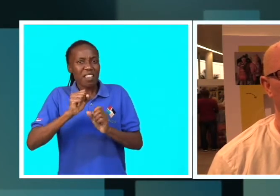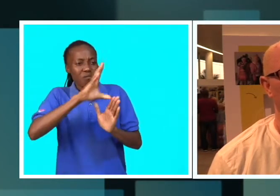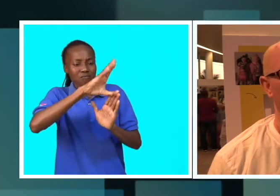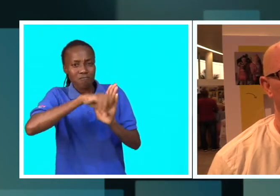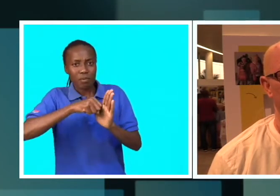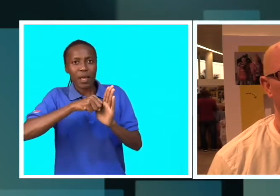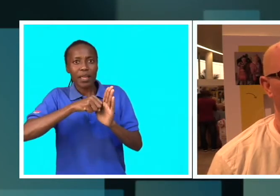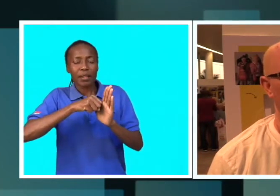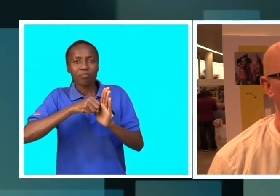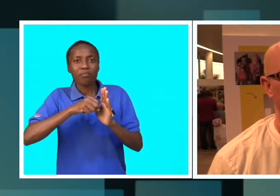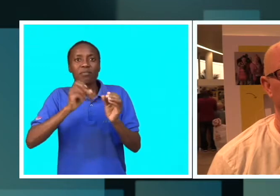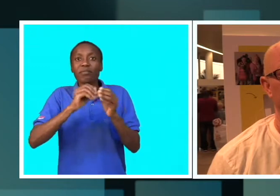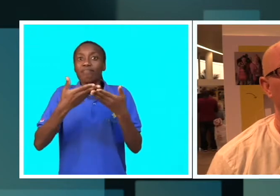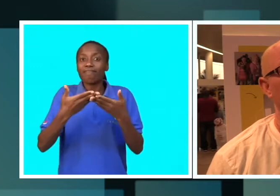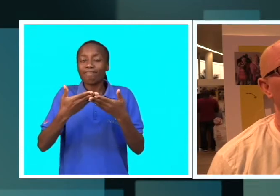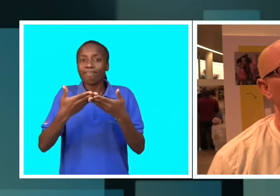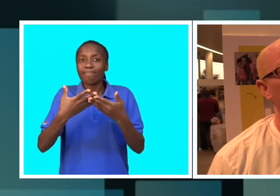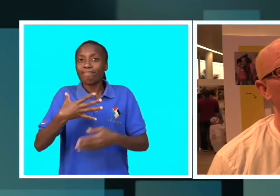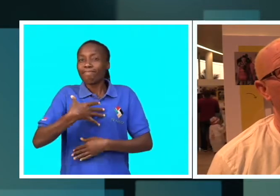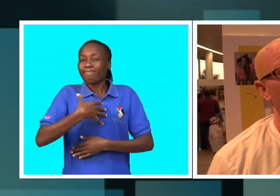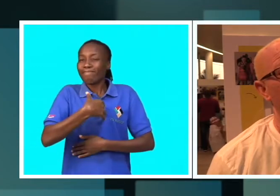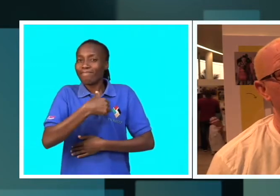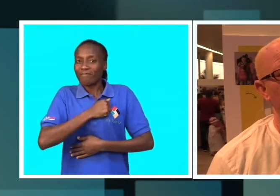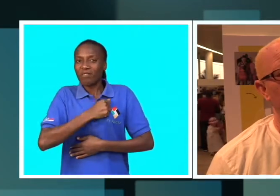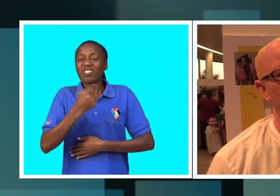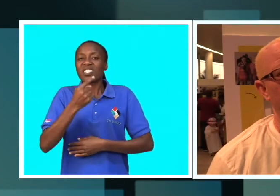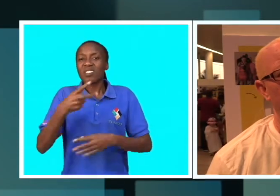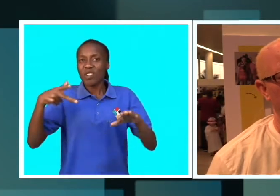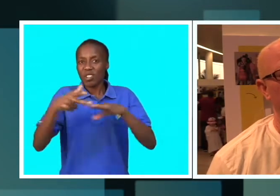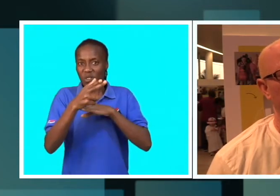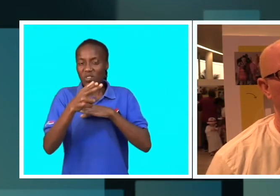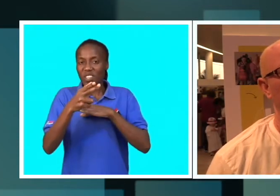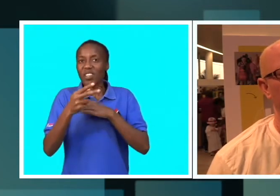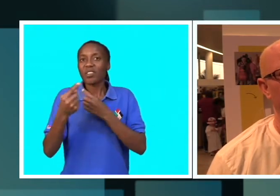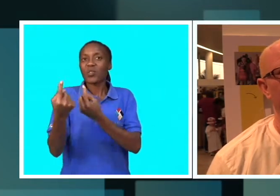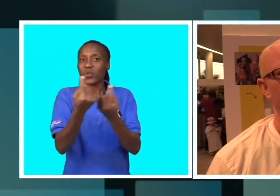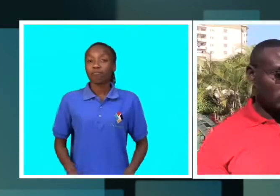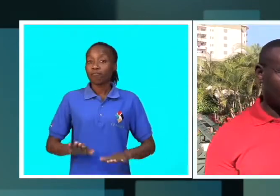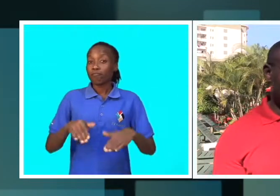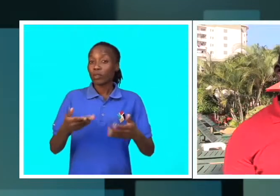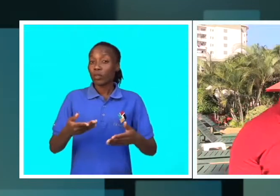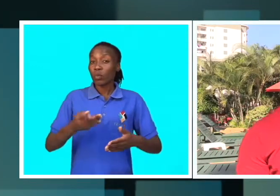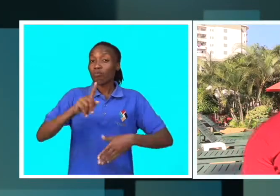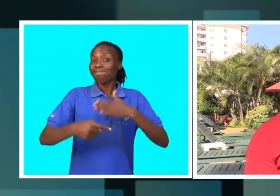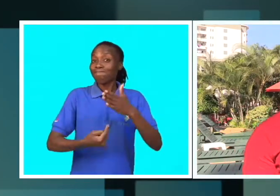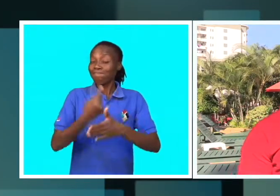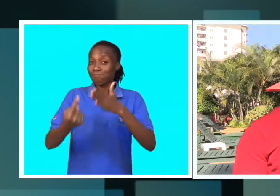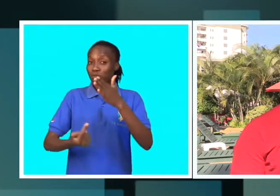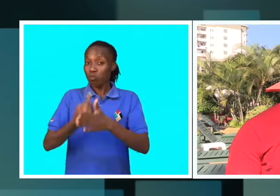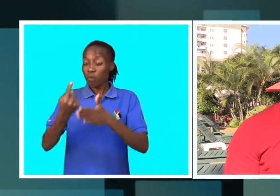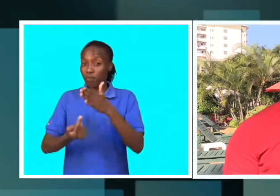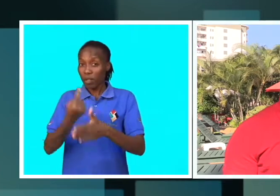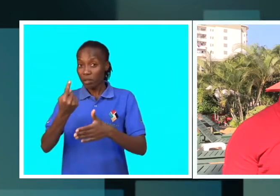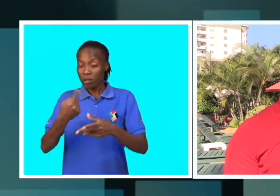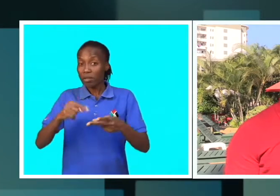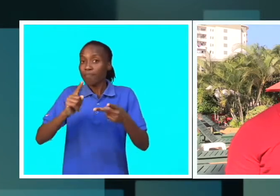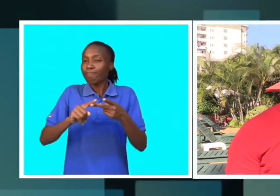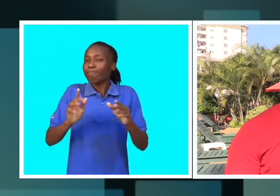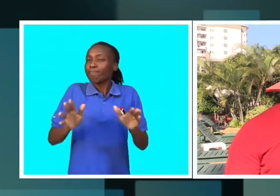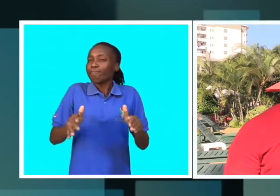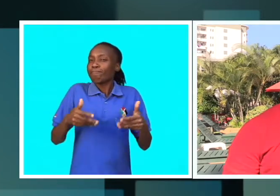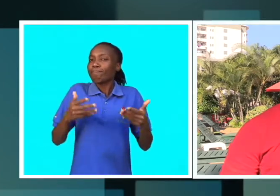albinos mortalmente, achando que é solução. Uma das causas que está por